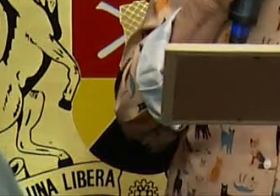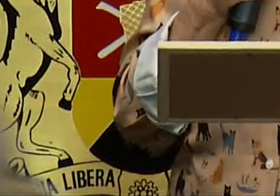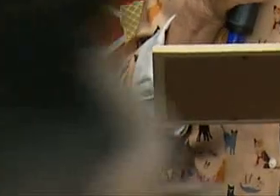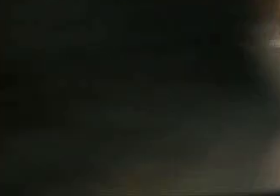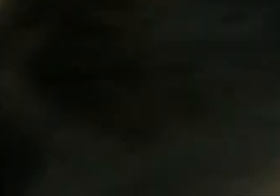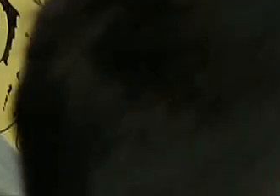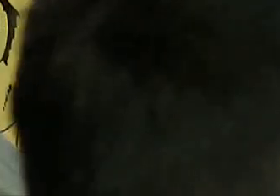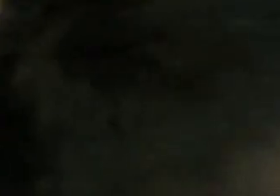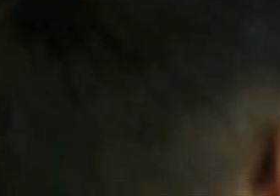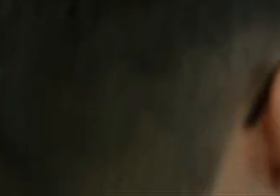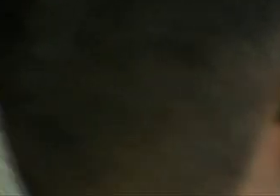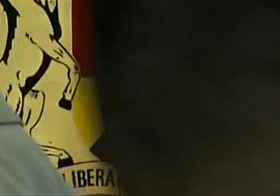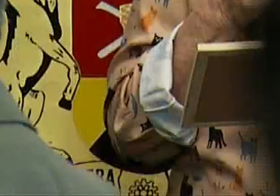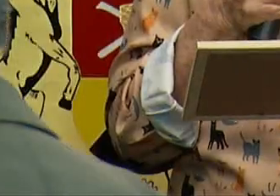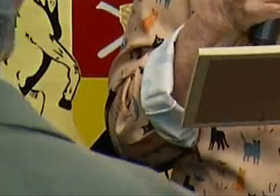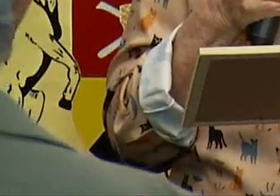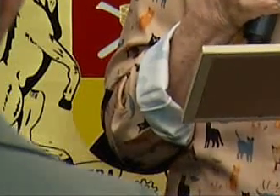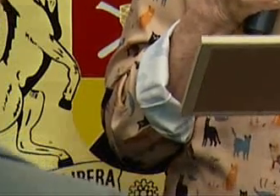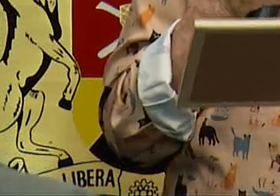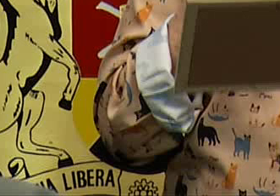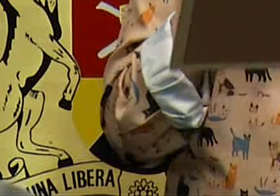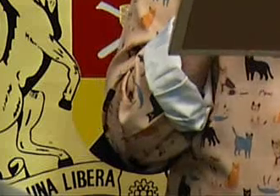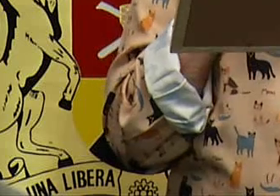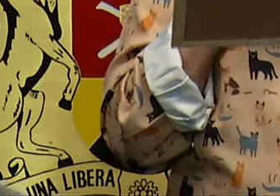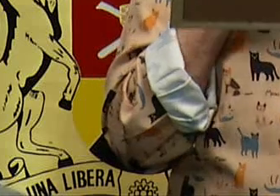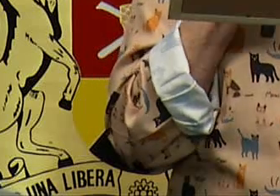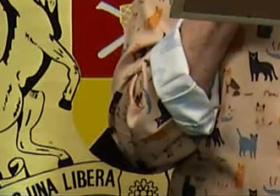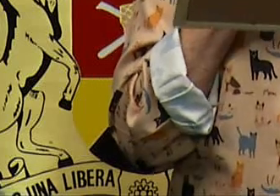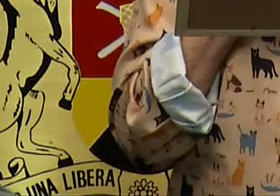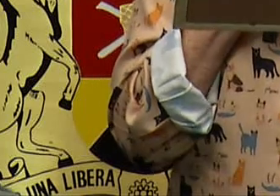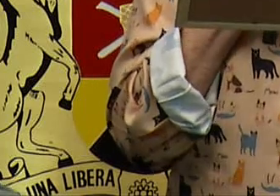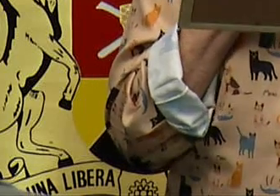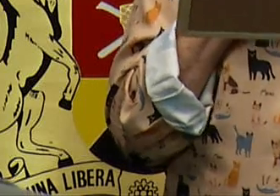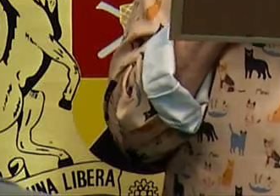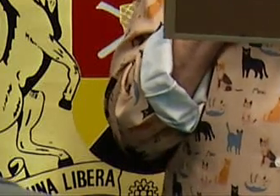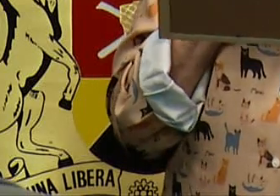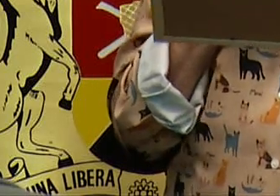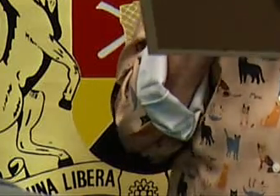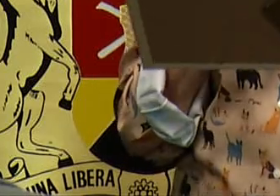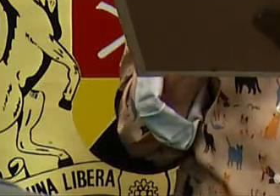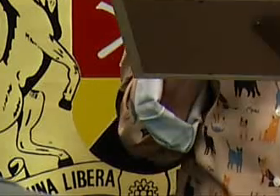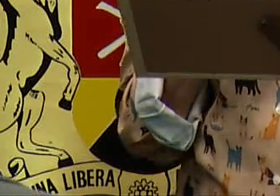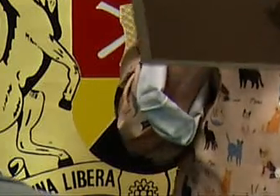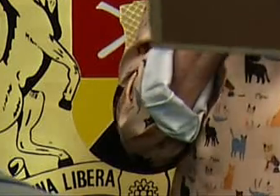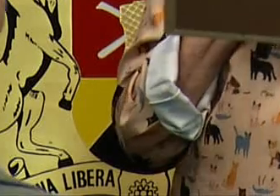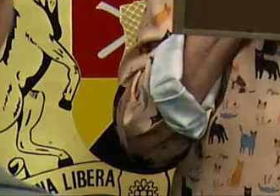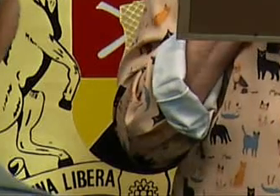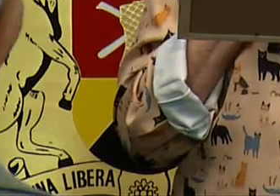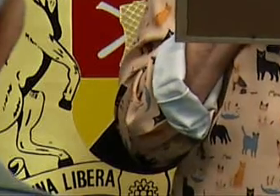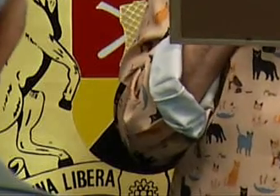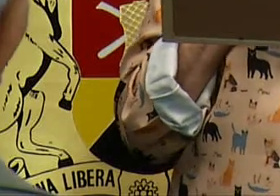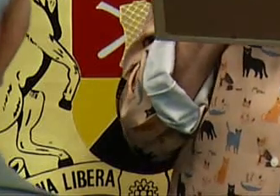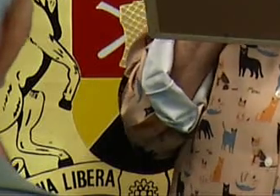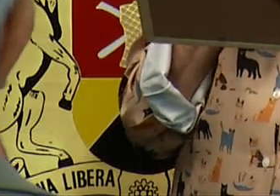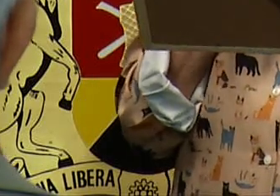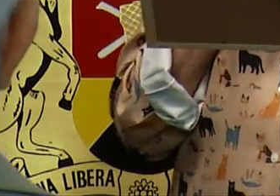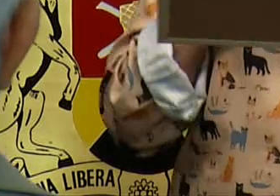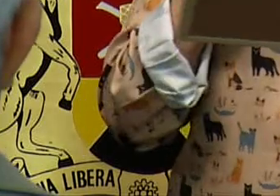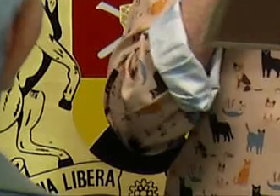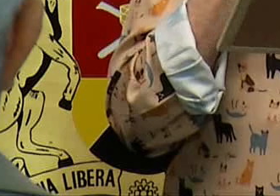News. Então, a gente queria parabenizar você, não sei quantos anos você está fazendo, mas também não precisa